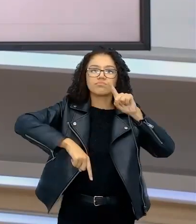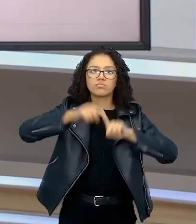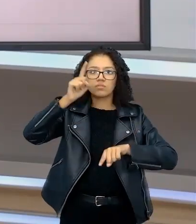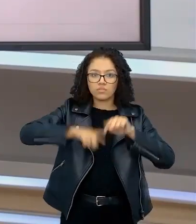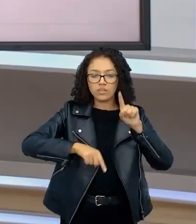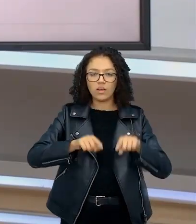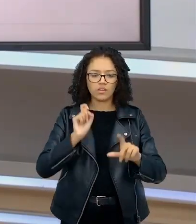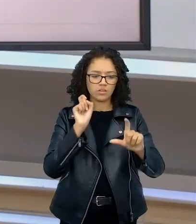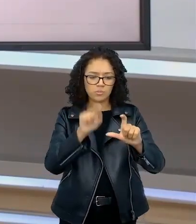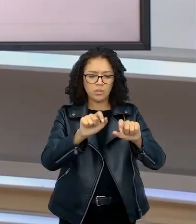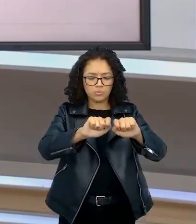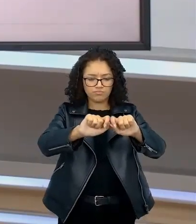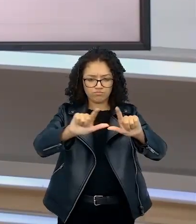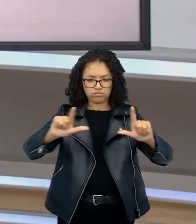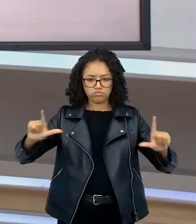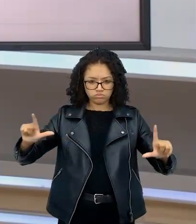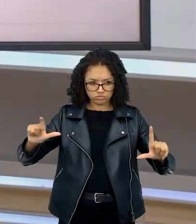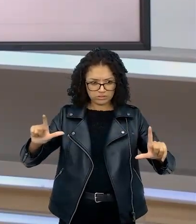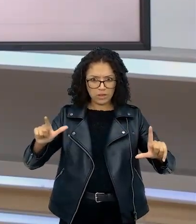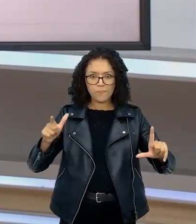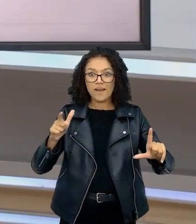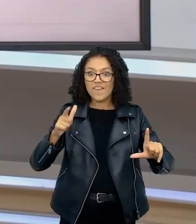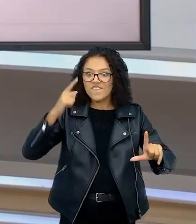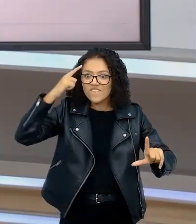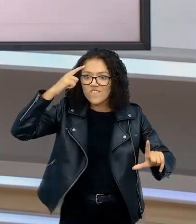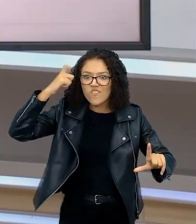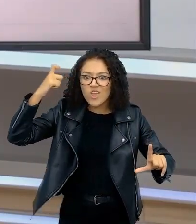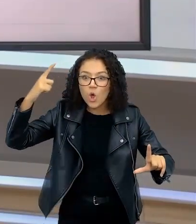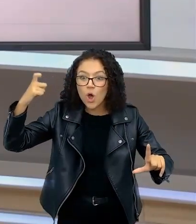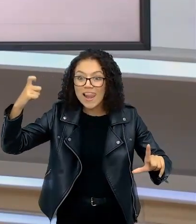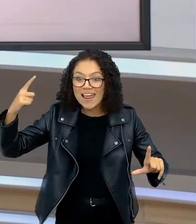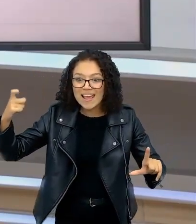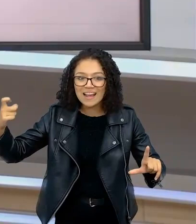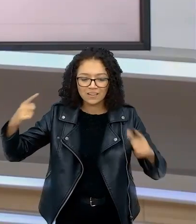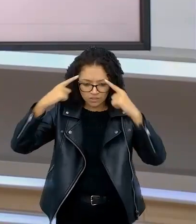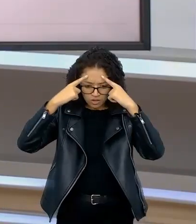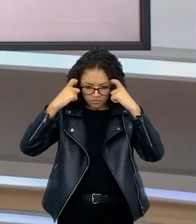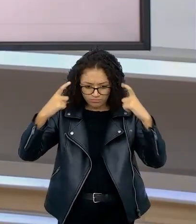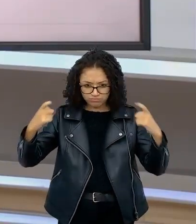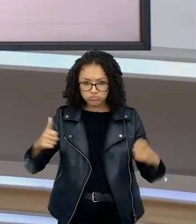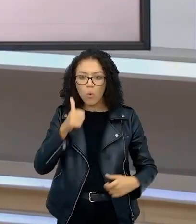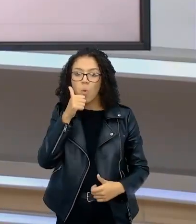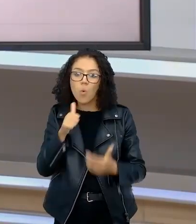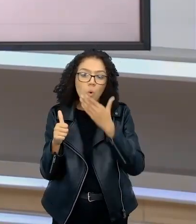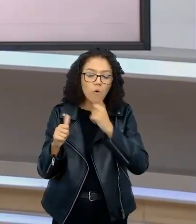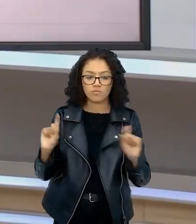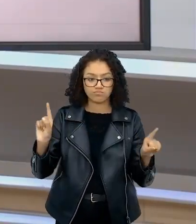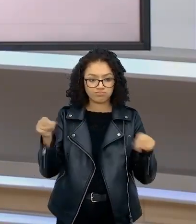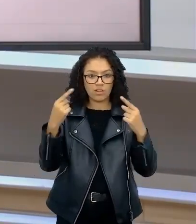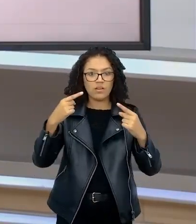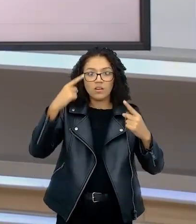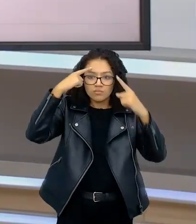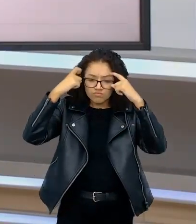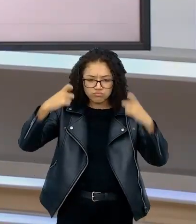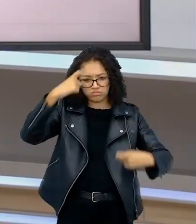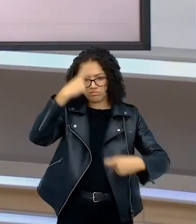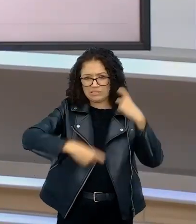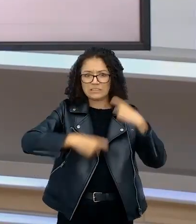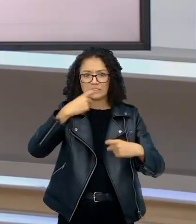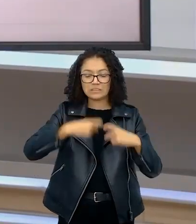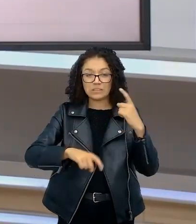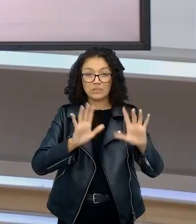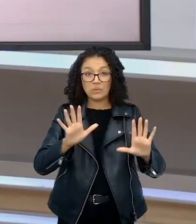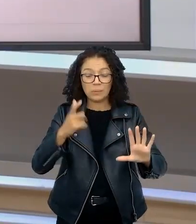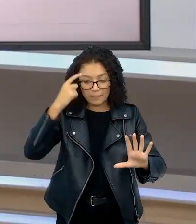nesse vídeo e começa ali uma violência, uma relação violenta entre o homem e uma mulher. E quando ele pensa em pausar